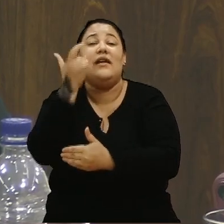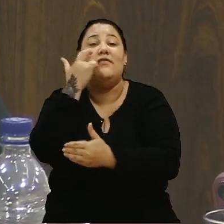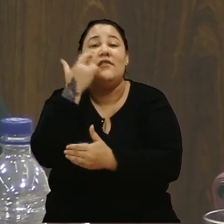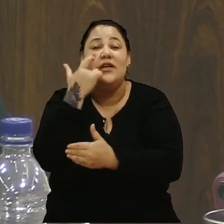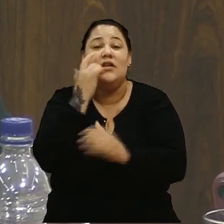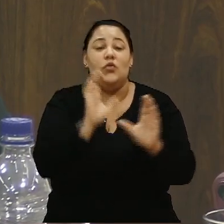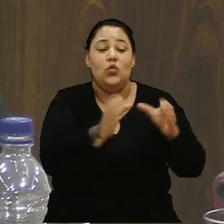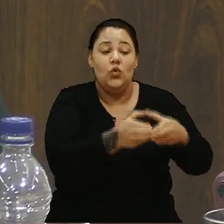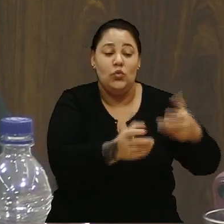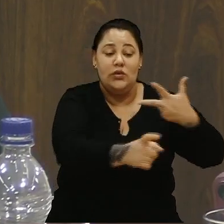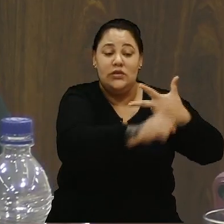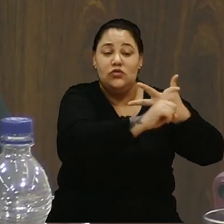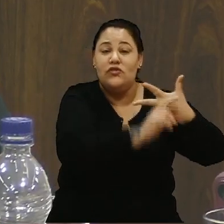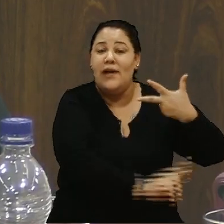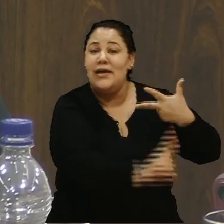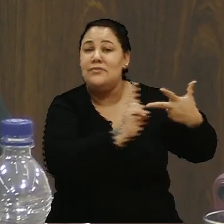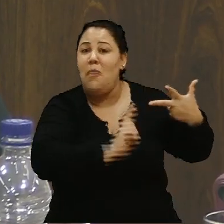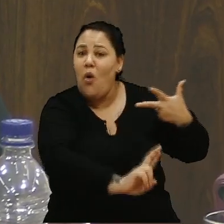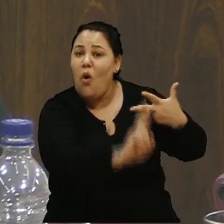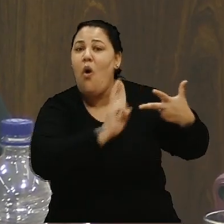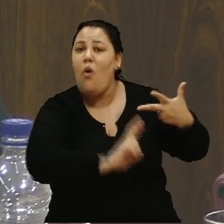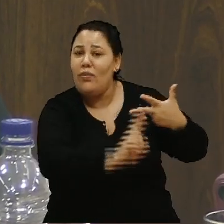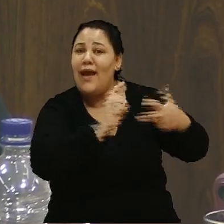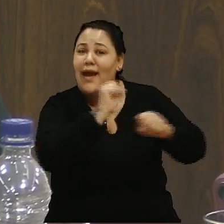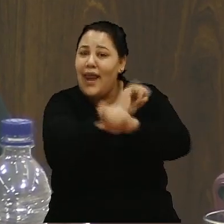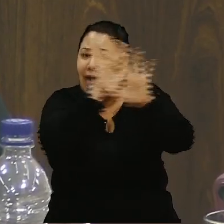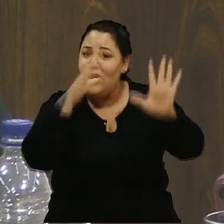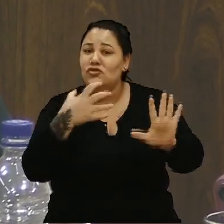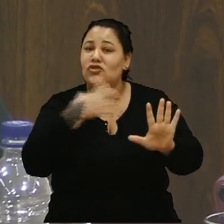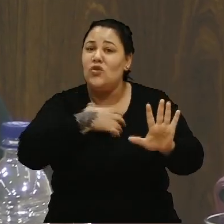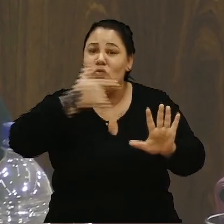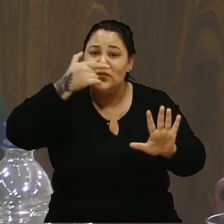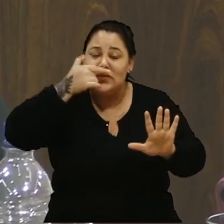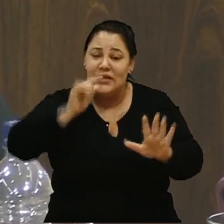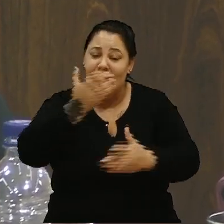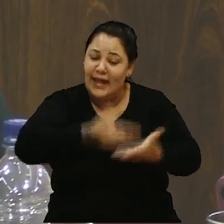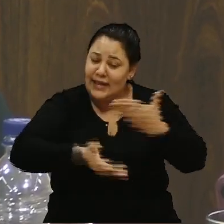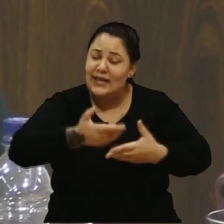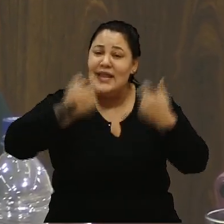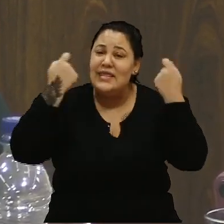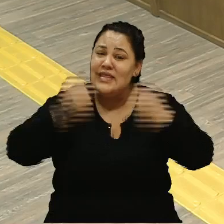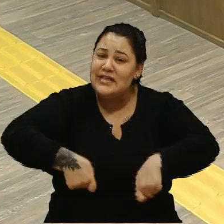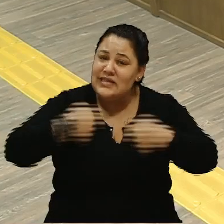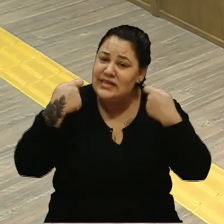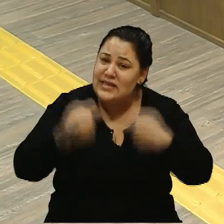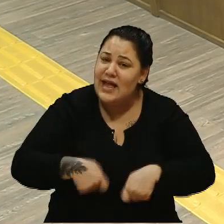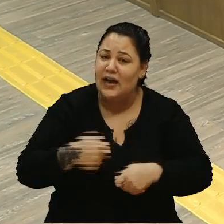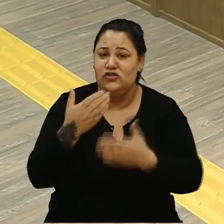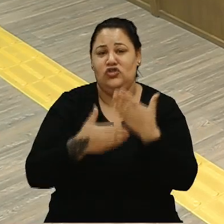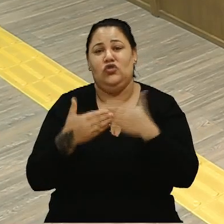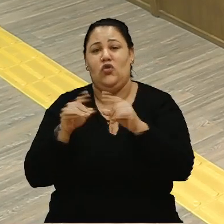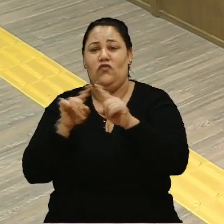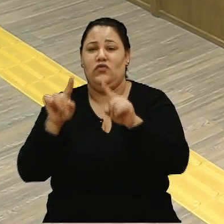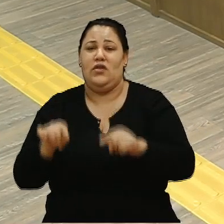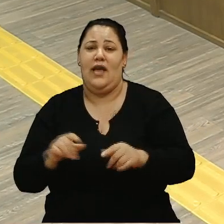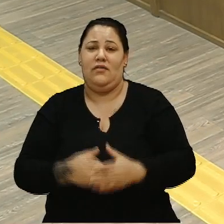Executivo respostas claras e que possam, de fato, suprir as necessidades dos servidores. Muito obrigada.